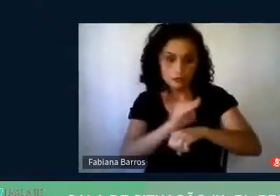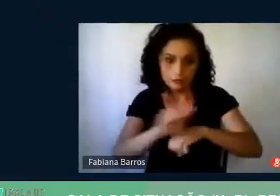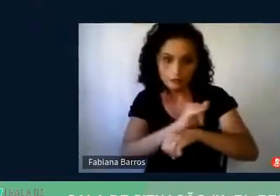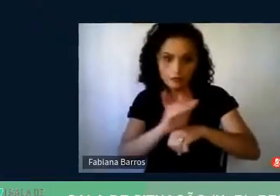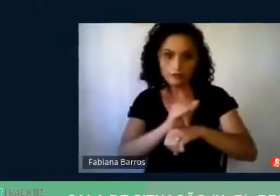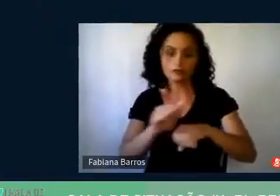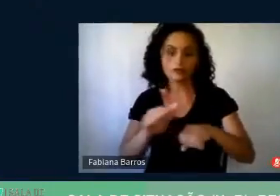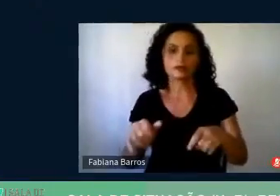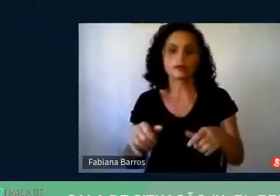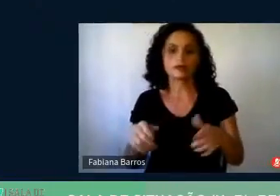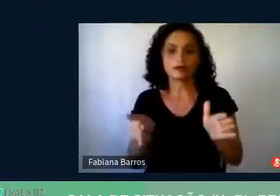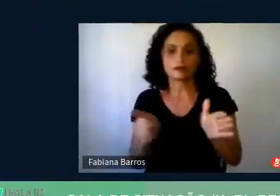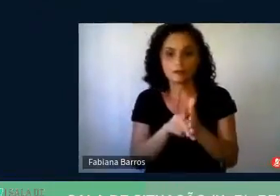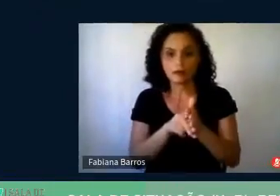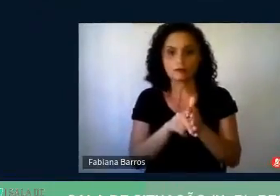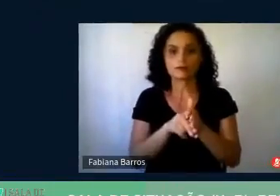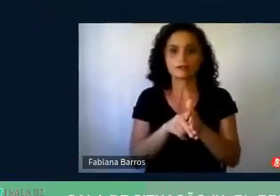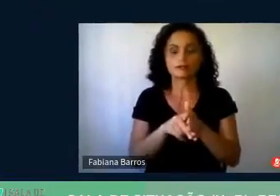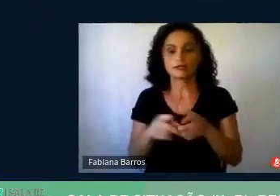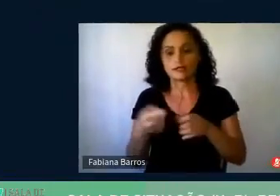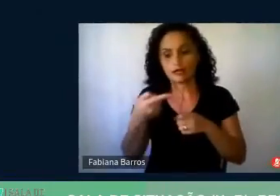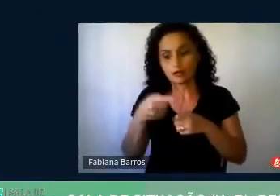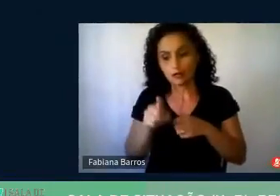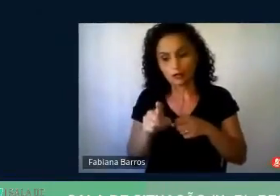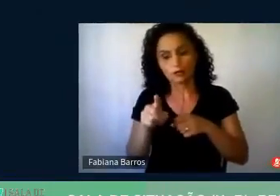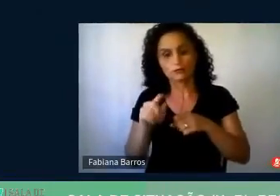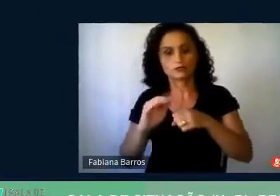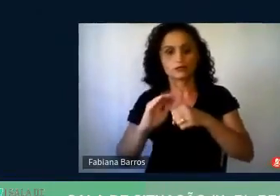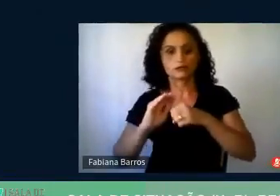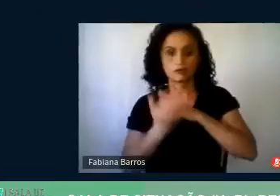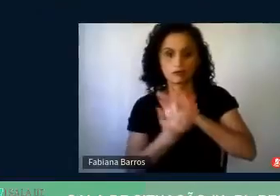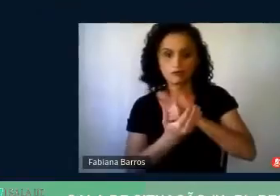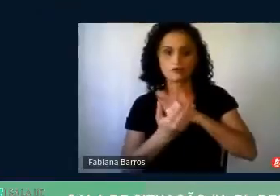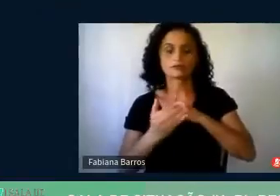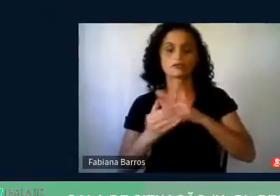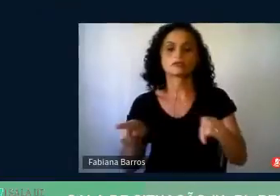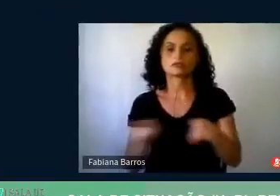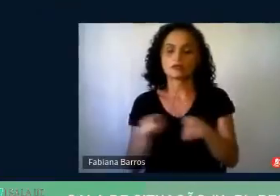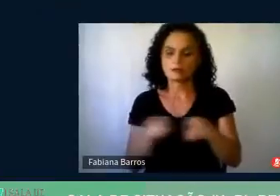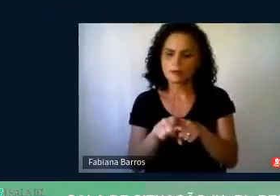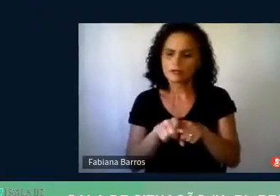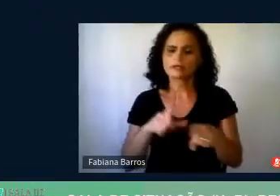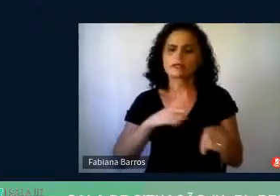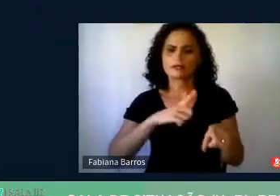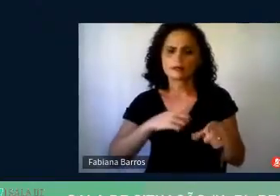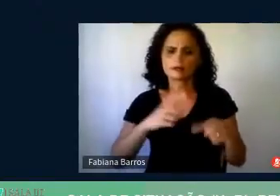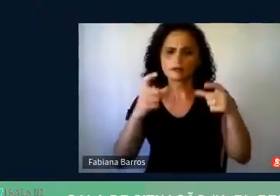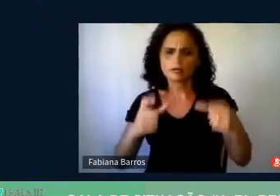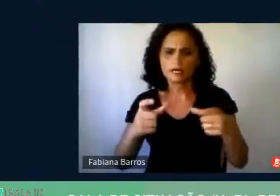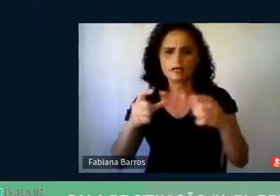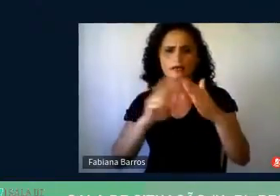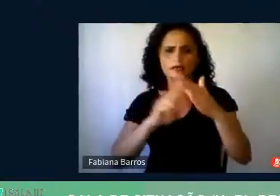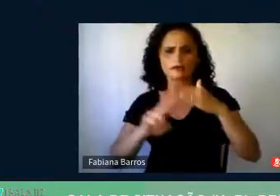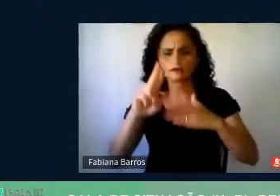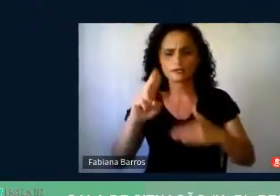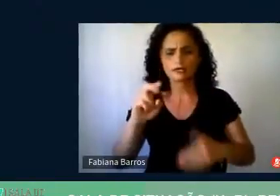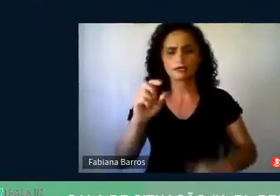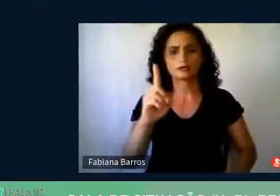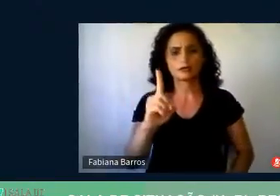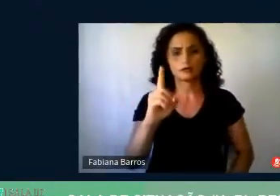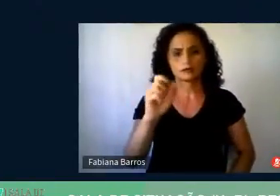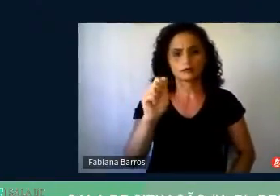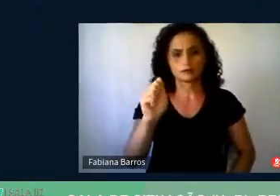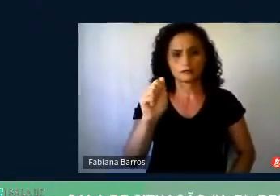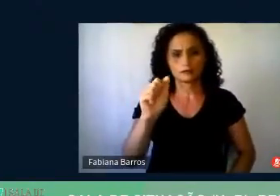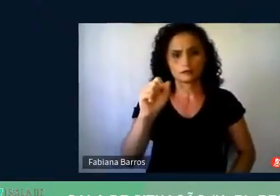Comitê Gestor do Plano de Contingência, envolvendo áreas da DASU, áreas da Prefeitura, diversas áreas acadêmicas e todos os principais